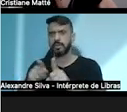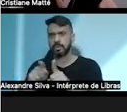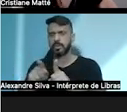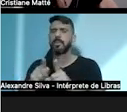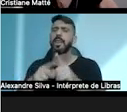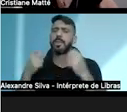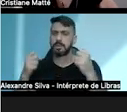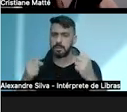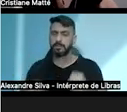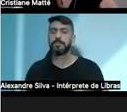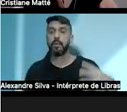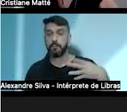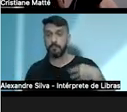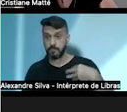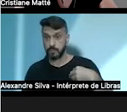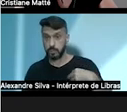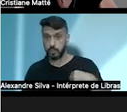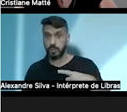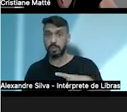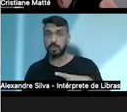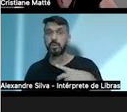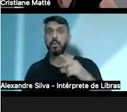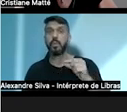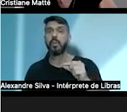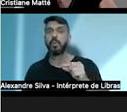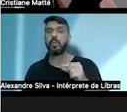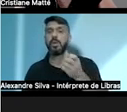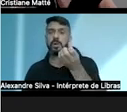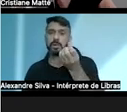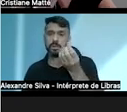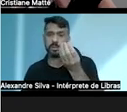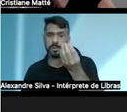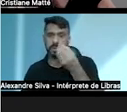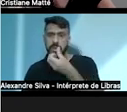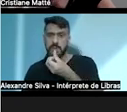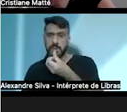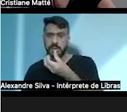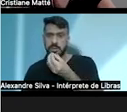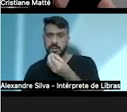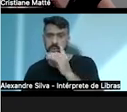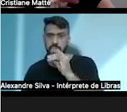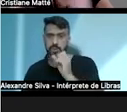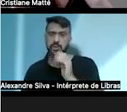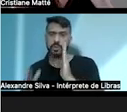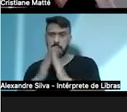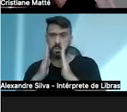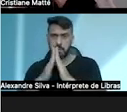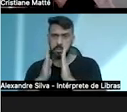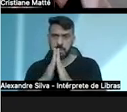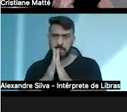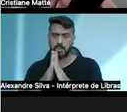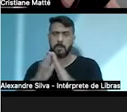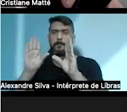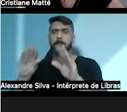exercício. Os filhotes nasceram, só que aqui a gente deixou eles por 60 dias lá nas caixas deles, moradia, sem